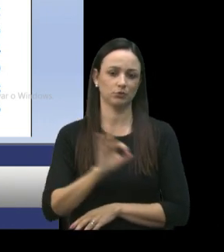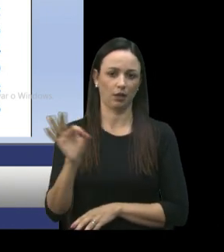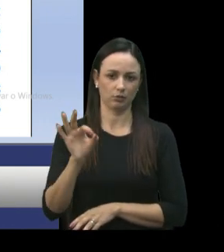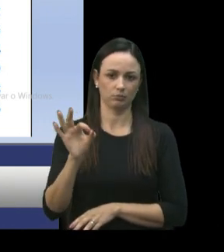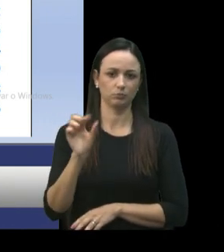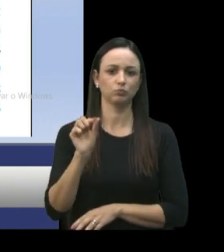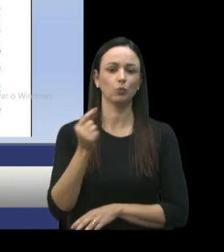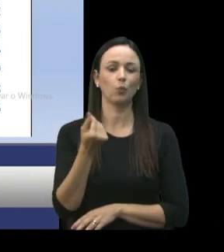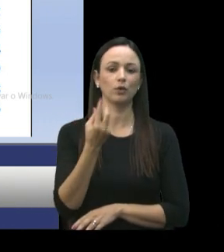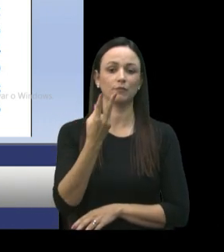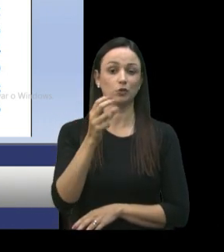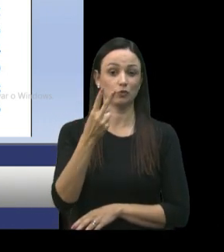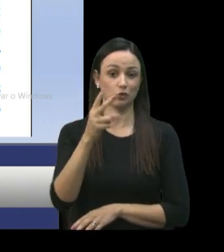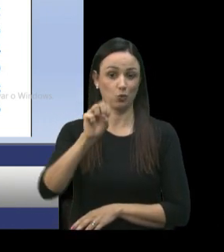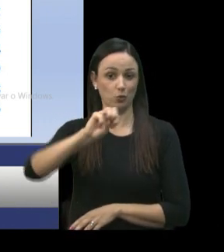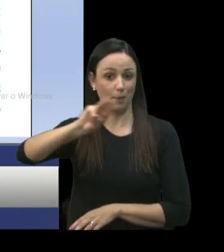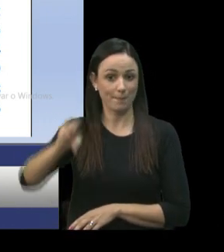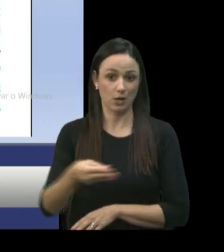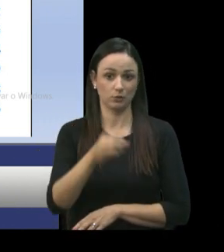4,3%,